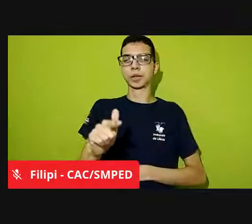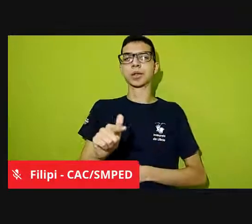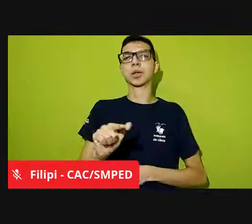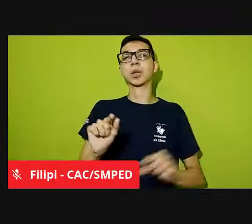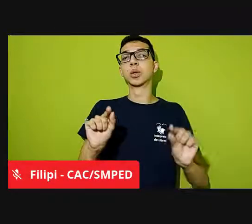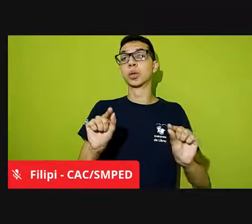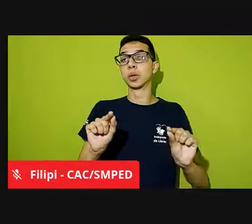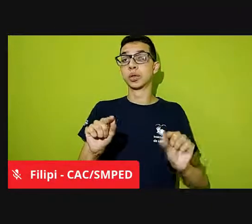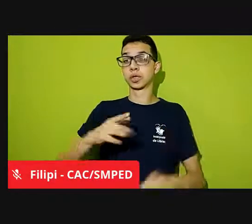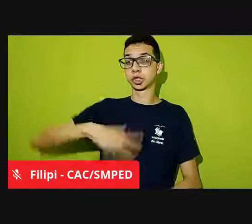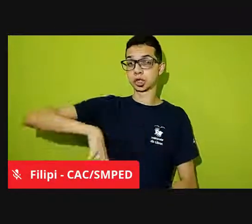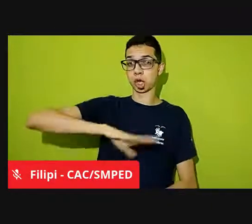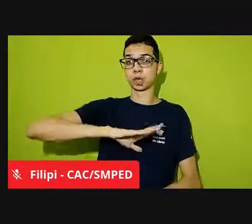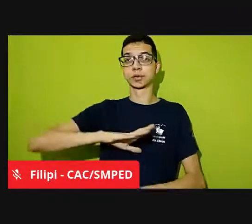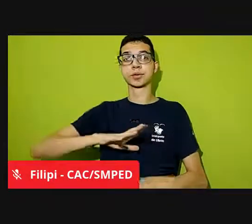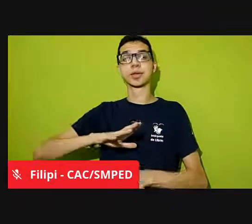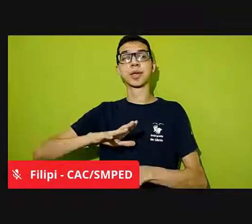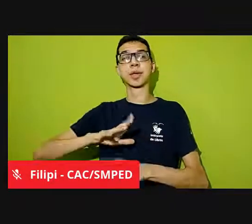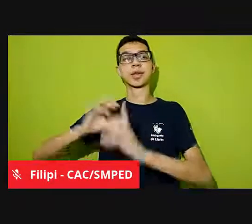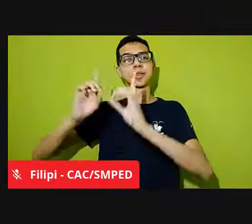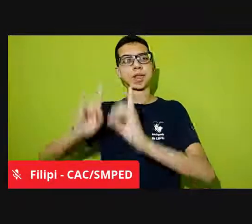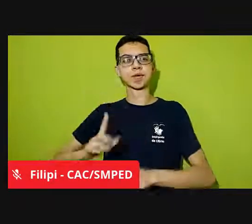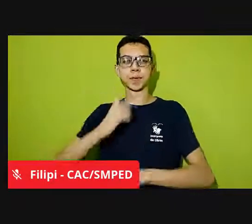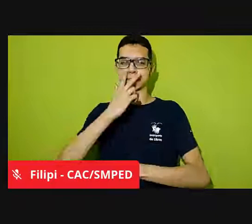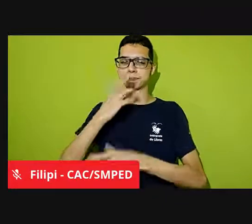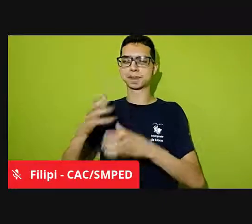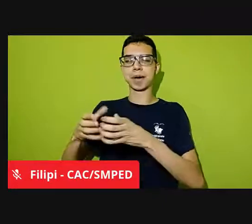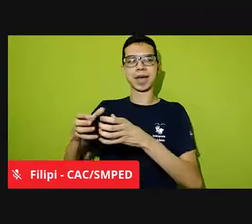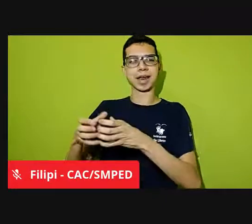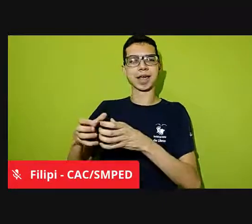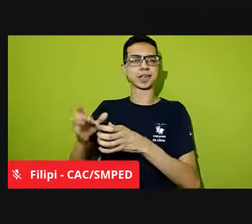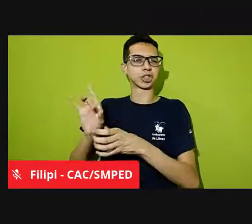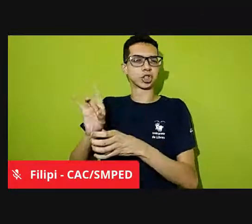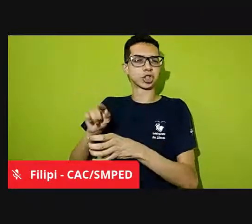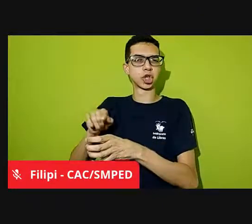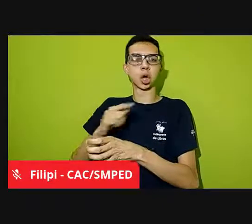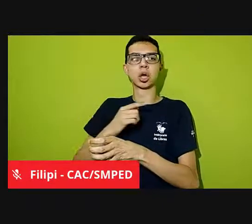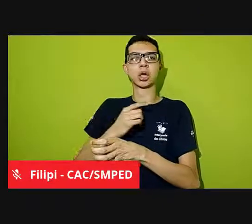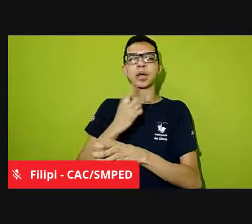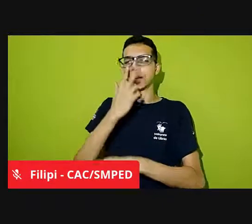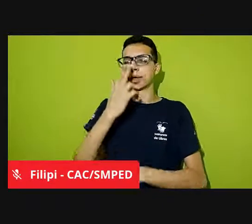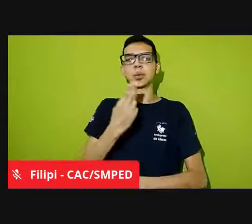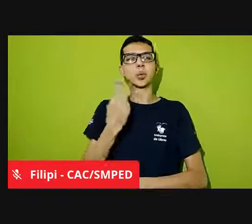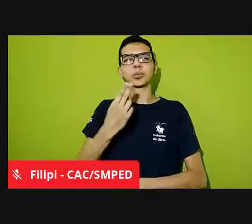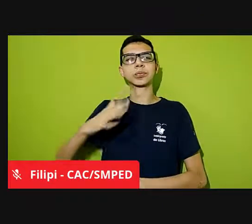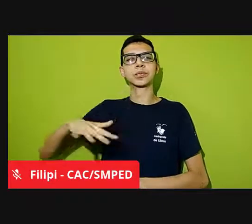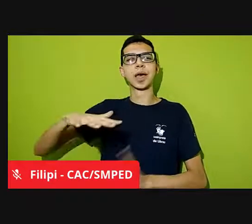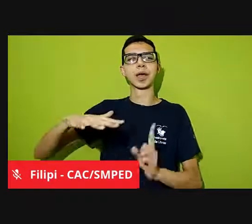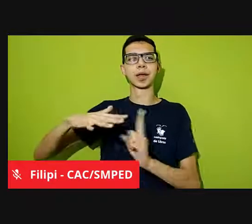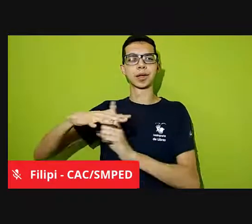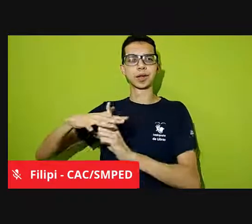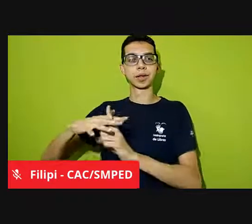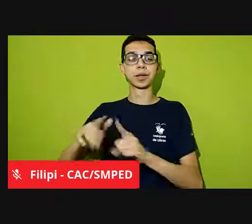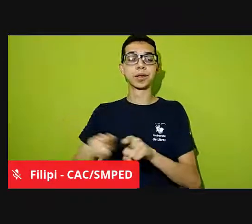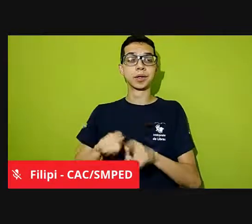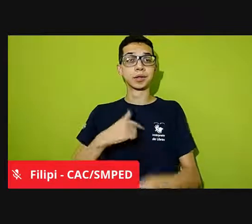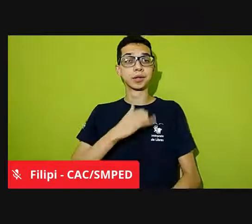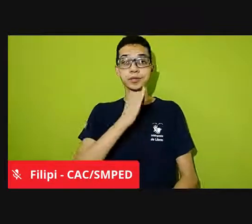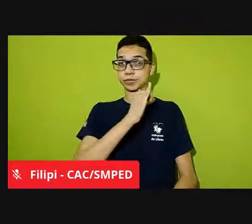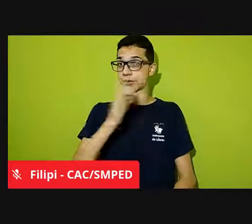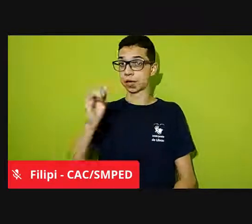como grupos fechados, né, então pressuponho que é ideal, que é melhor para a gente, eu não estou dizendo também que as pessoas